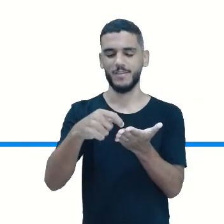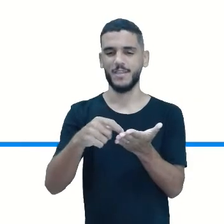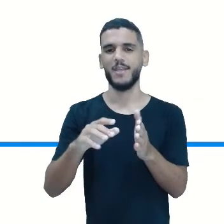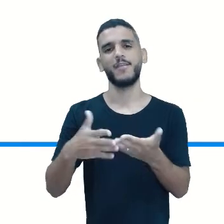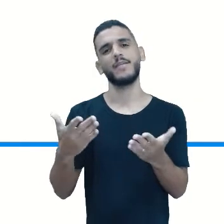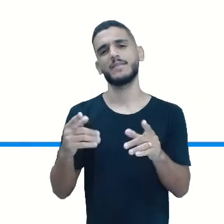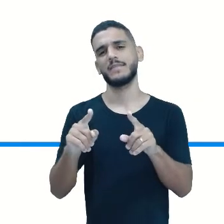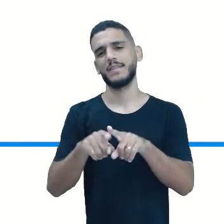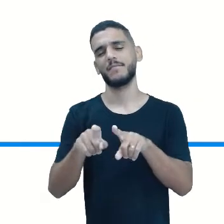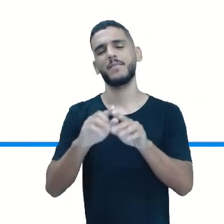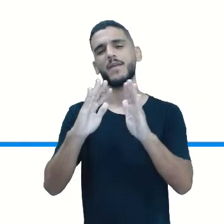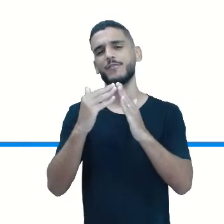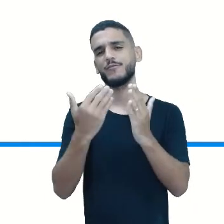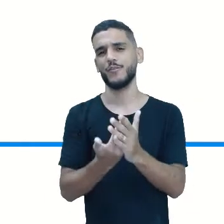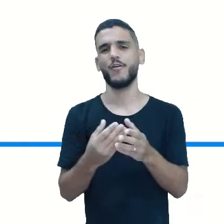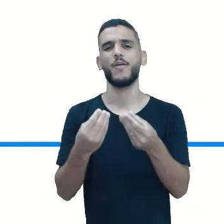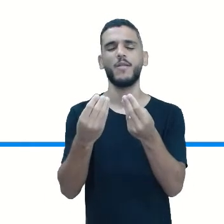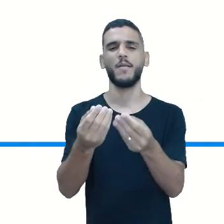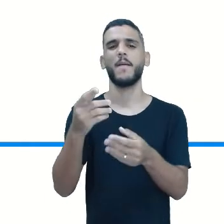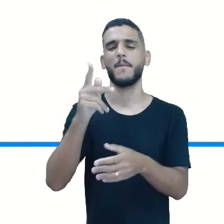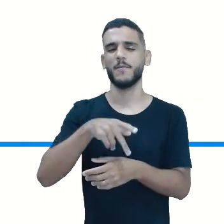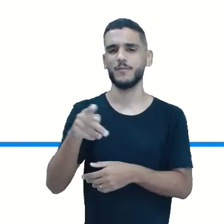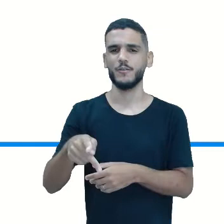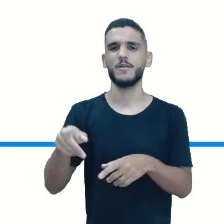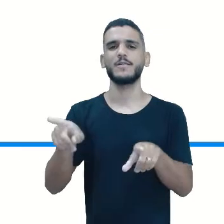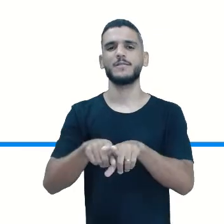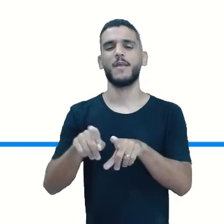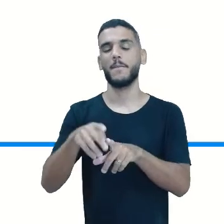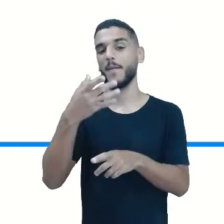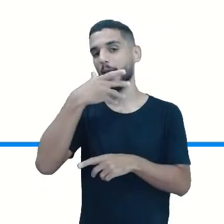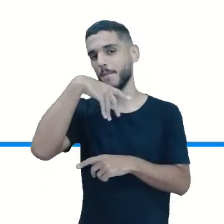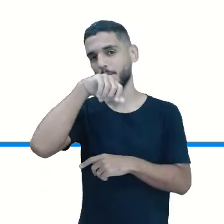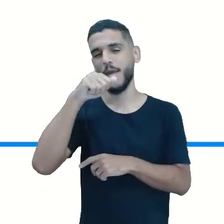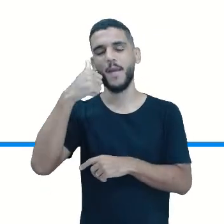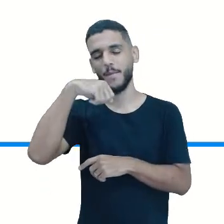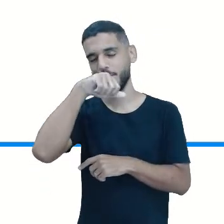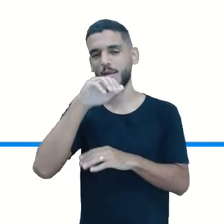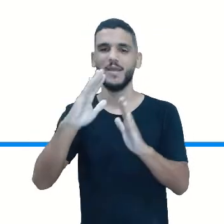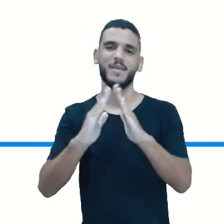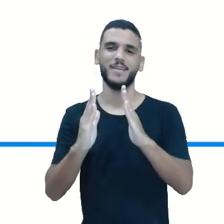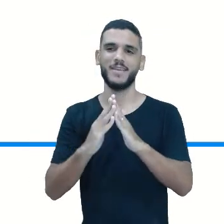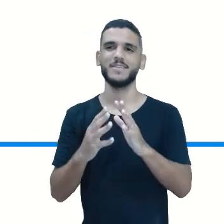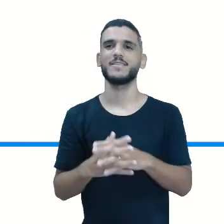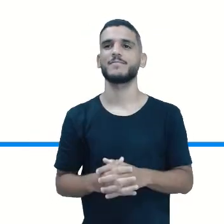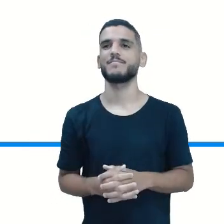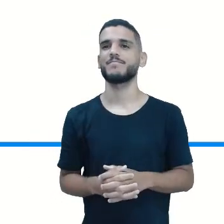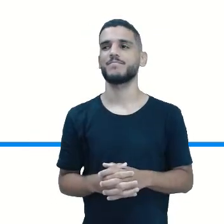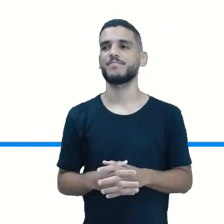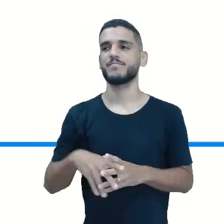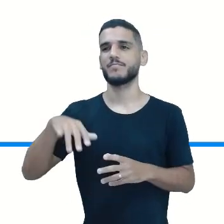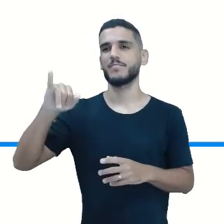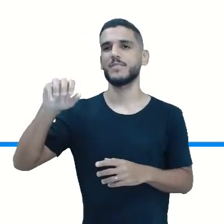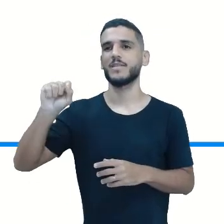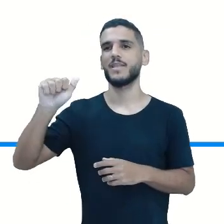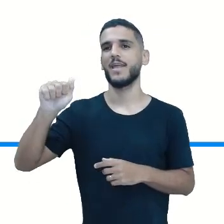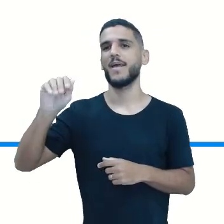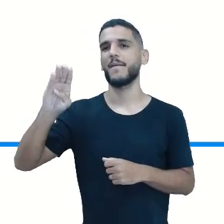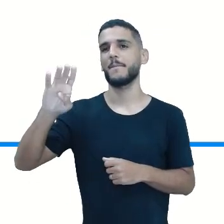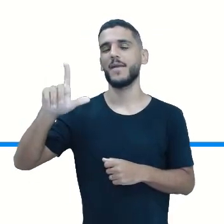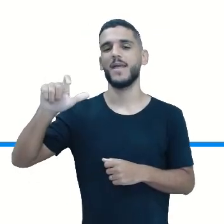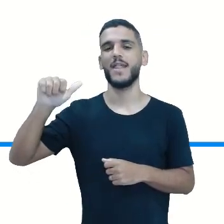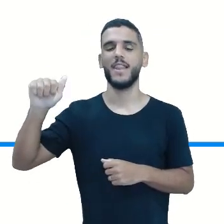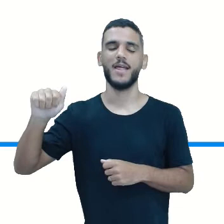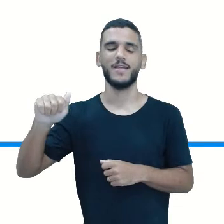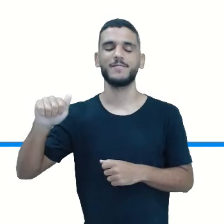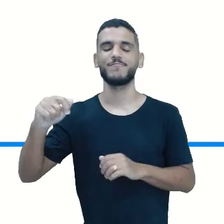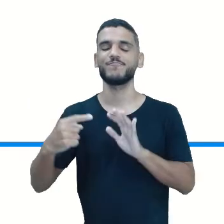para a escola, mostrar à professora, mostrar também para os seus pais em casa. Isabela, estou homenageando você nesse probleminha,